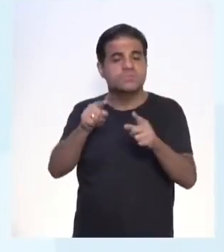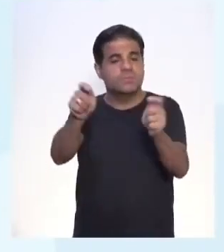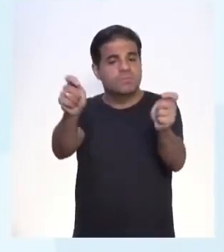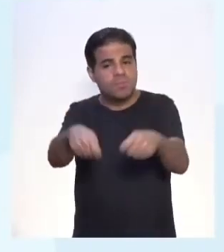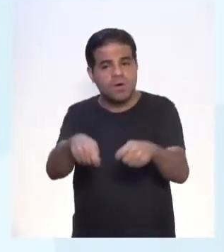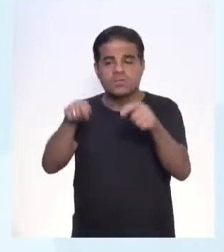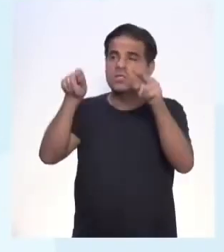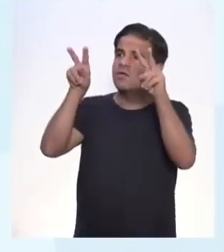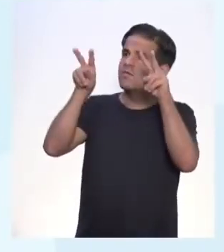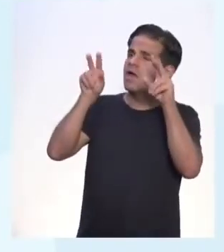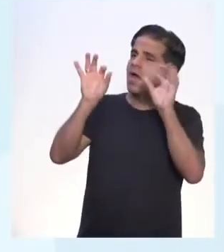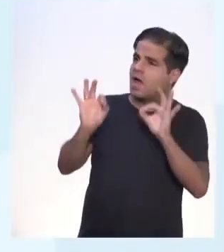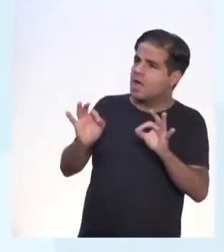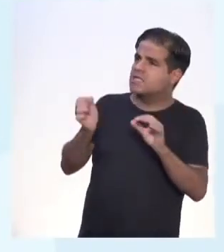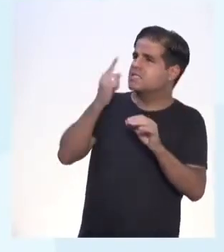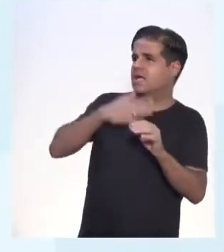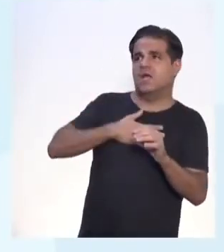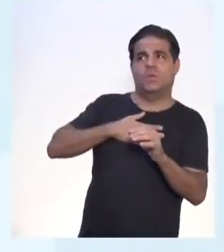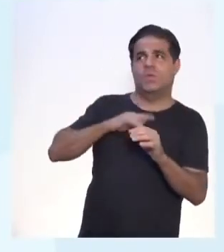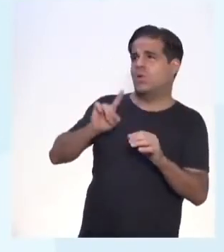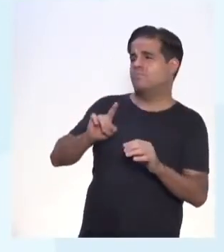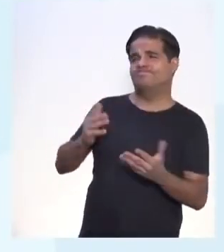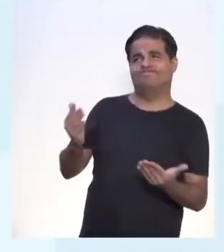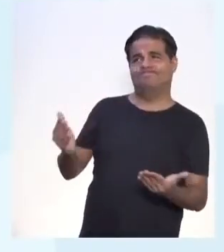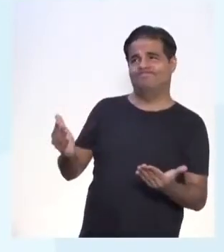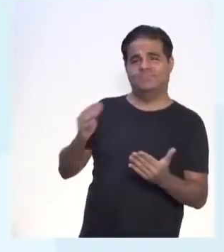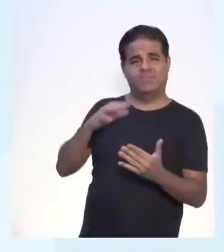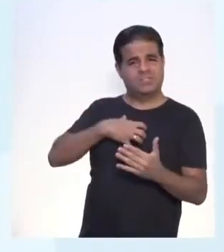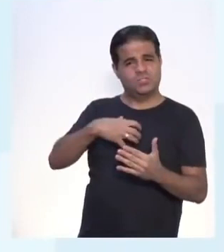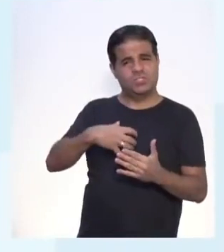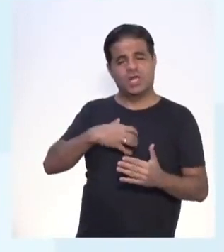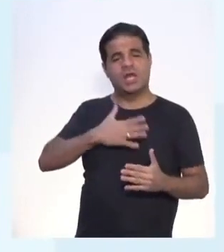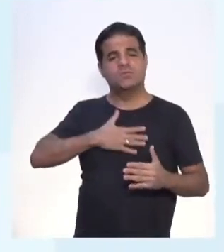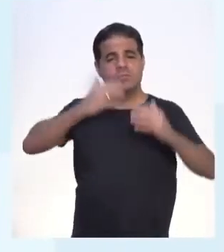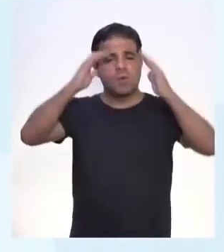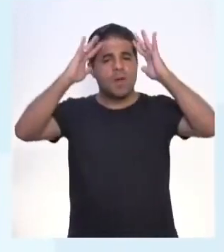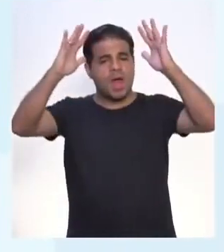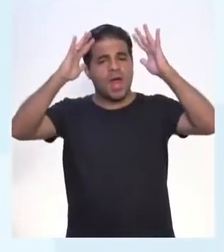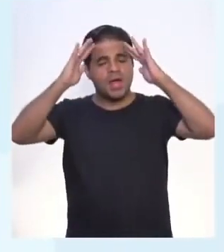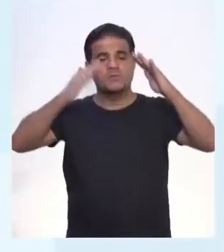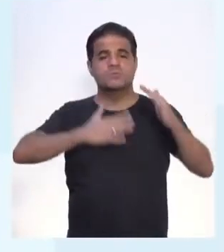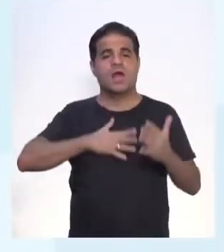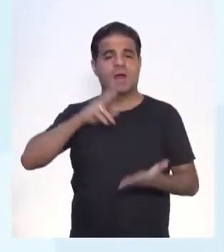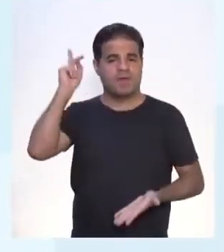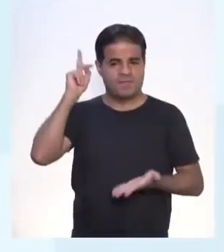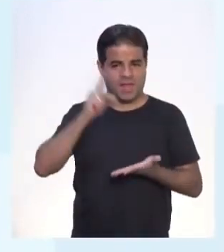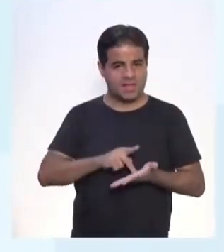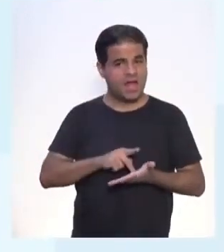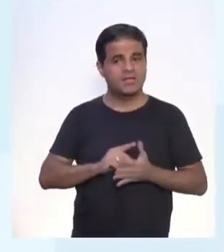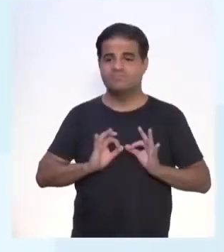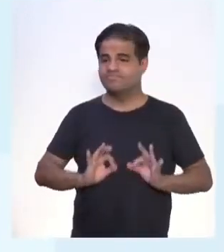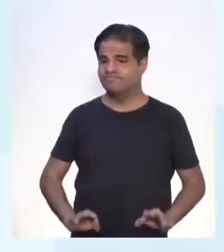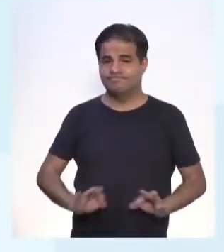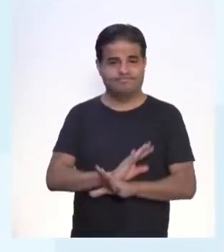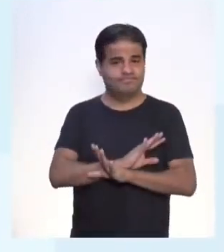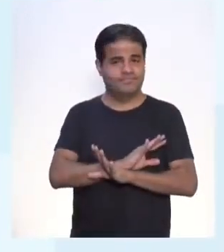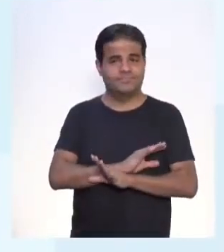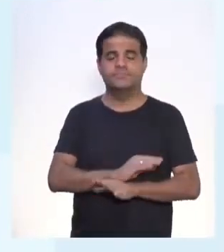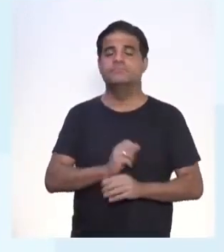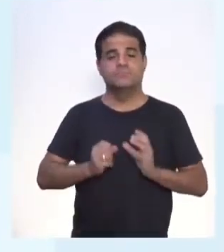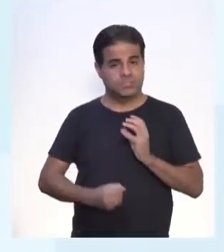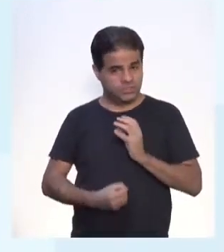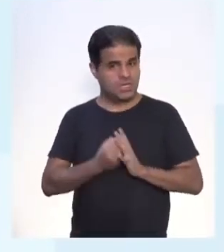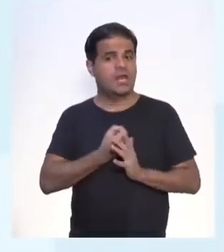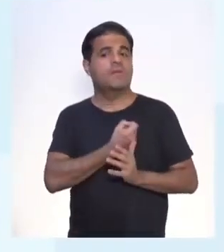pode olhar e falar, é estranho, não gosto, eu acho que tudo tem que ser da maneira com que eu penso, porque a minha verdade é absoluta, e gerar o preconceito.